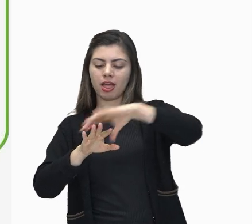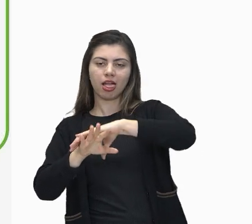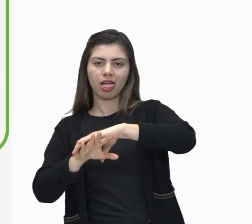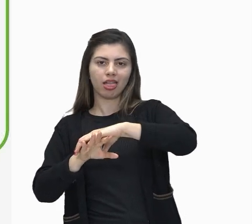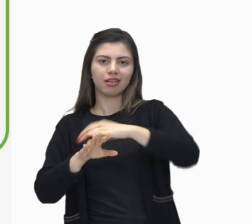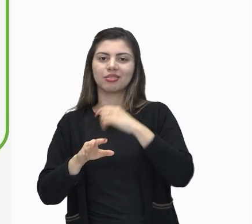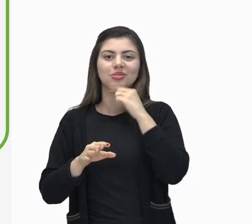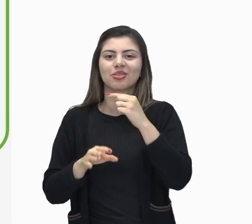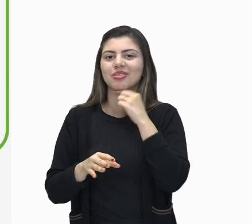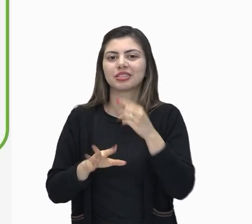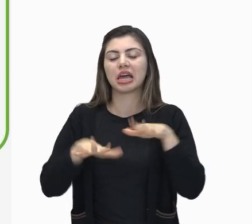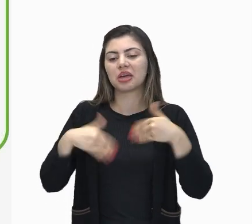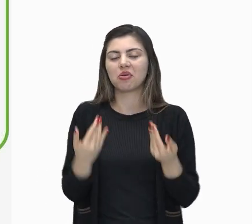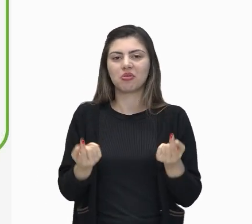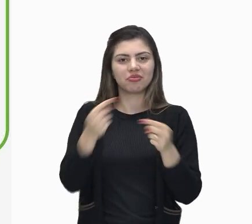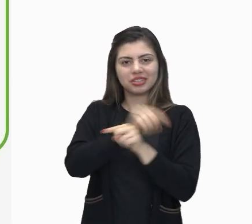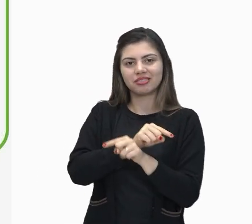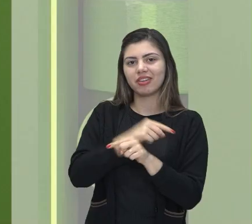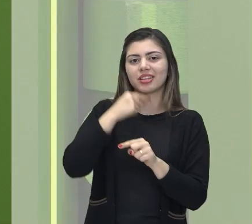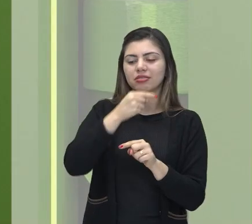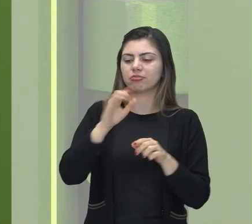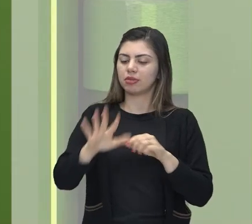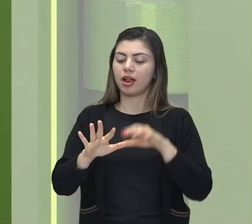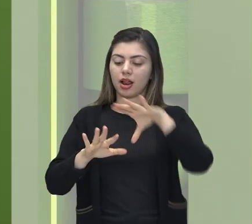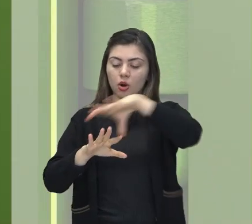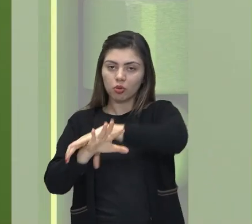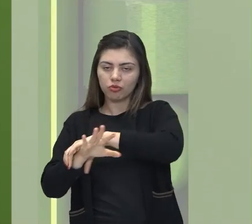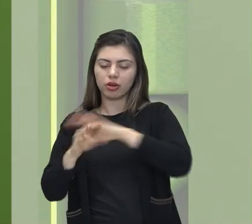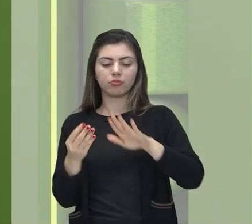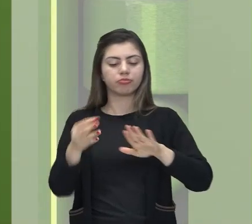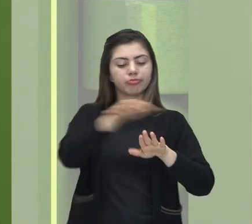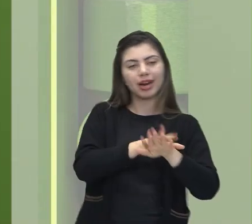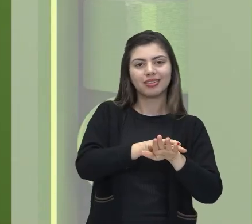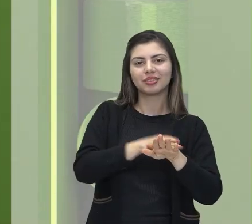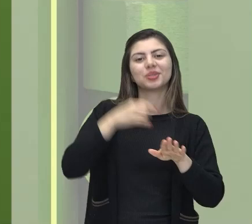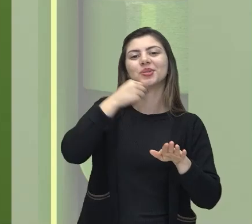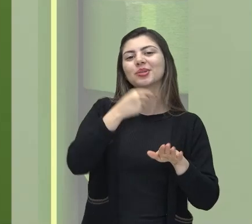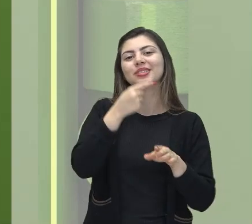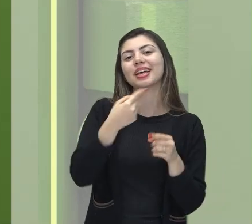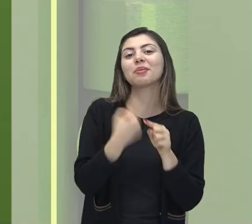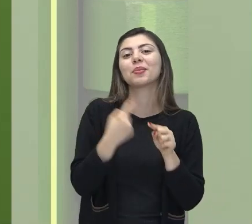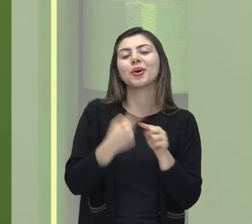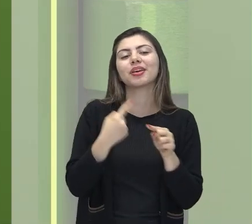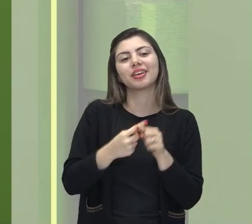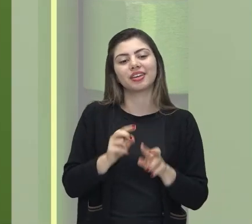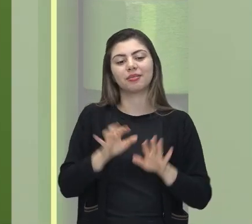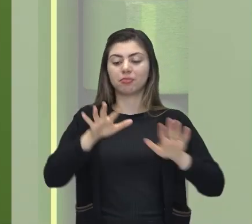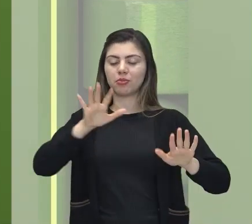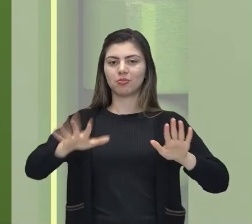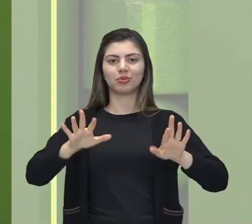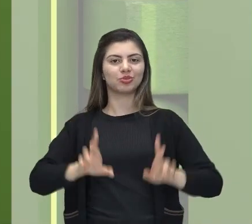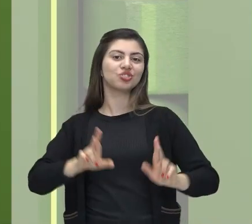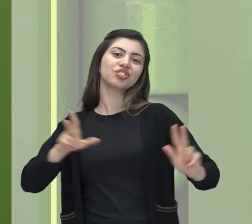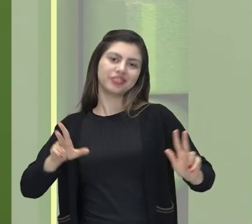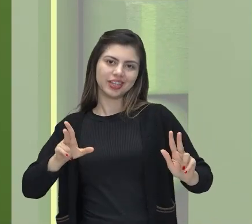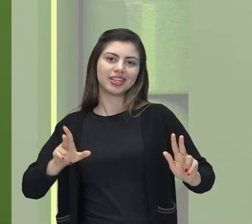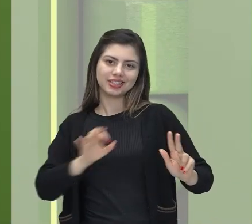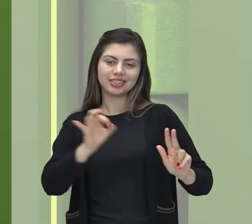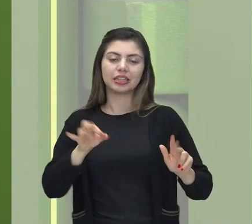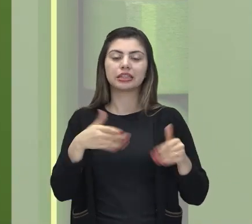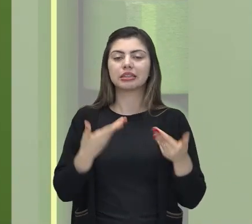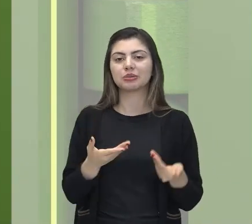colocar a luva direita na sua mão esquerda, por causa do fenômeno de de assimetria. Então, se você for